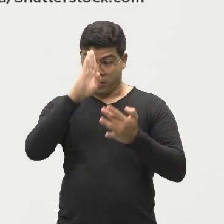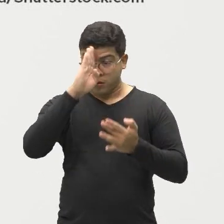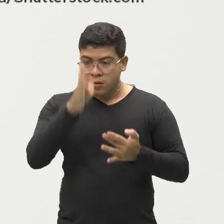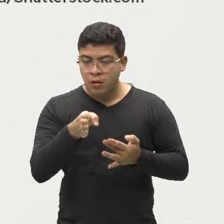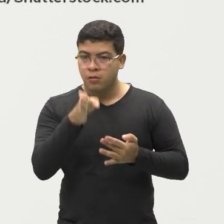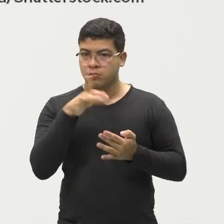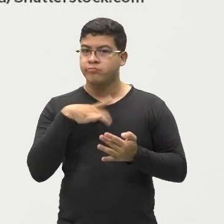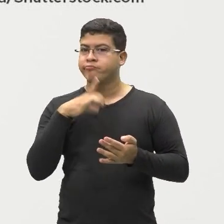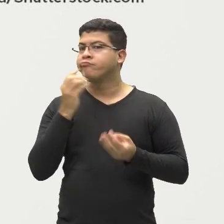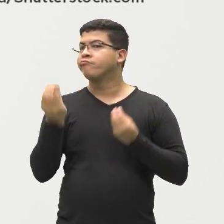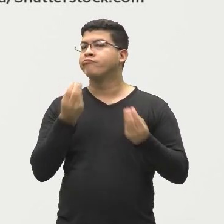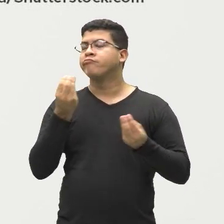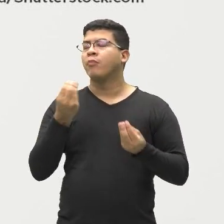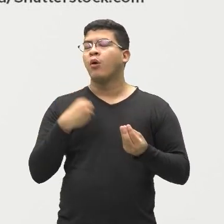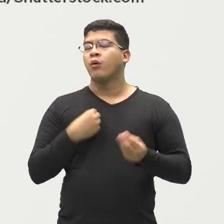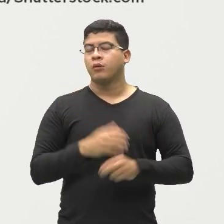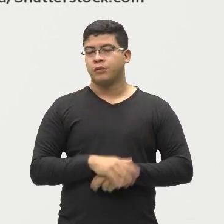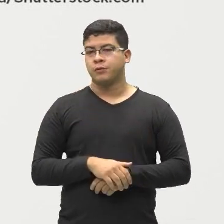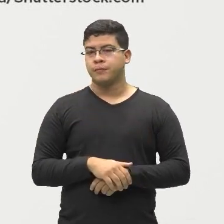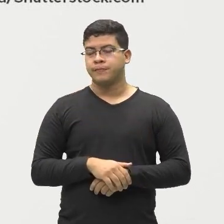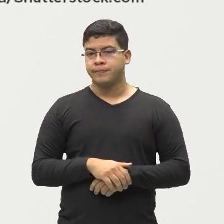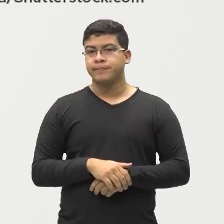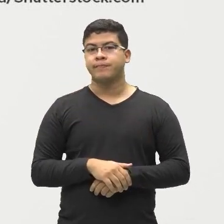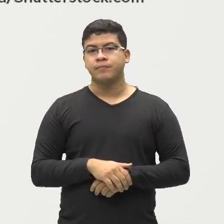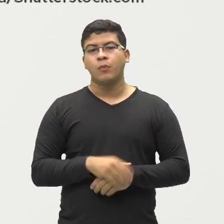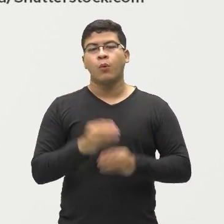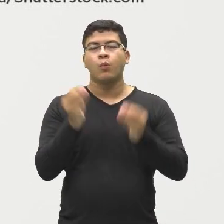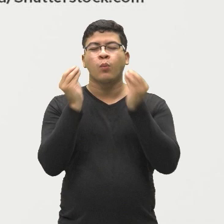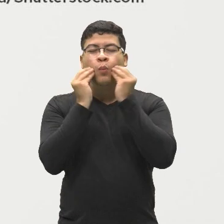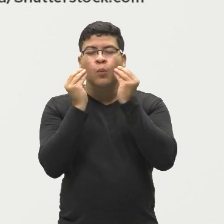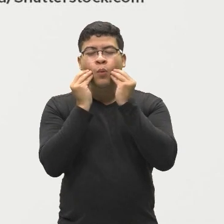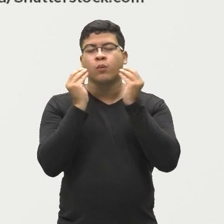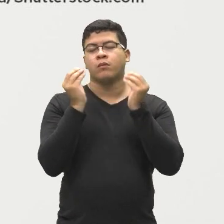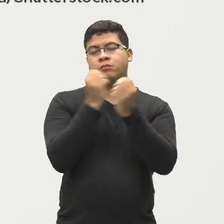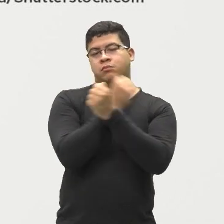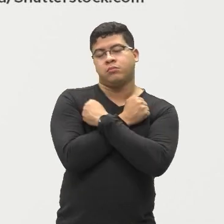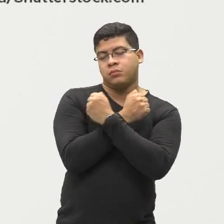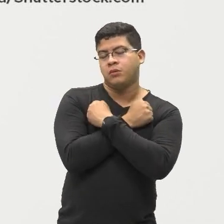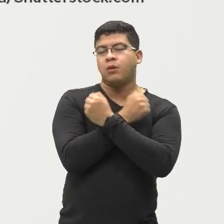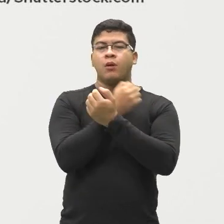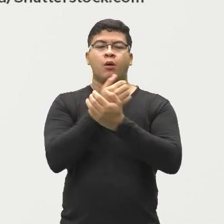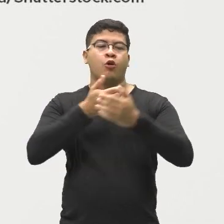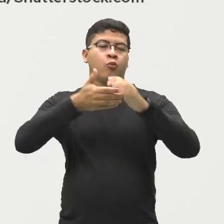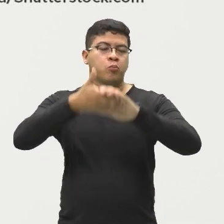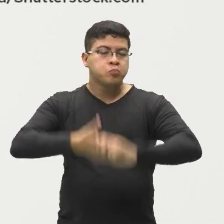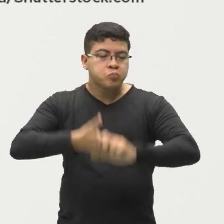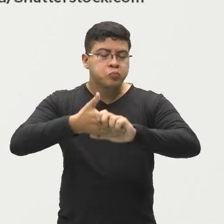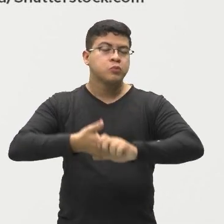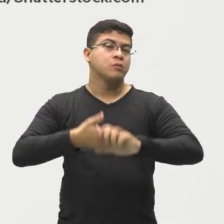eu falei para vocês. Qual é o contato direto? É um beijo, um abraço, um aperto